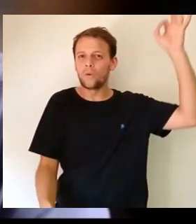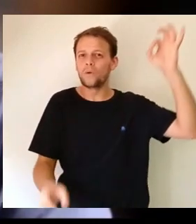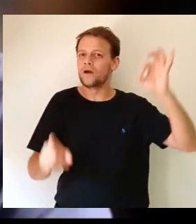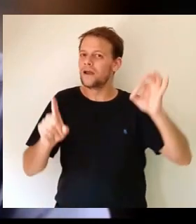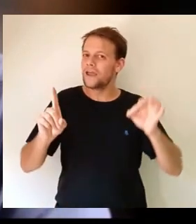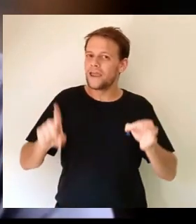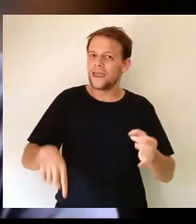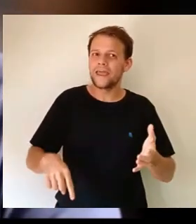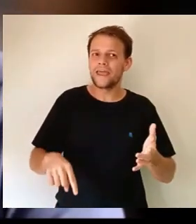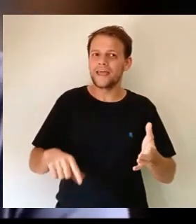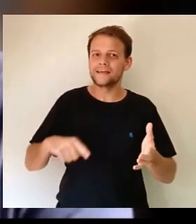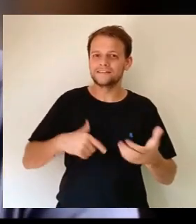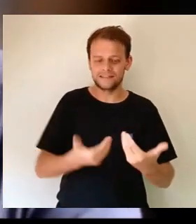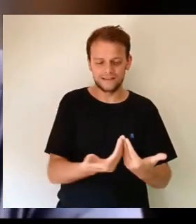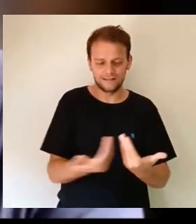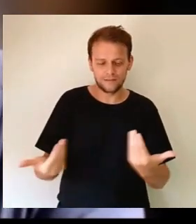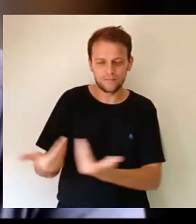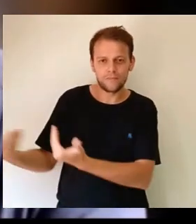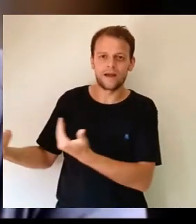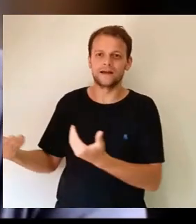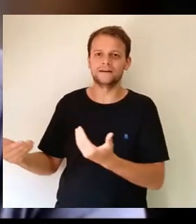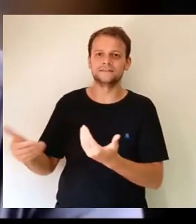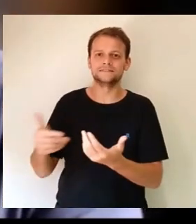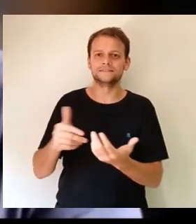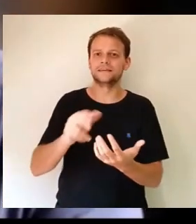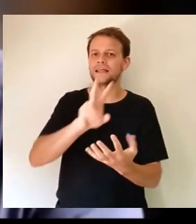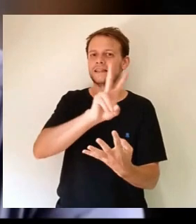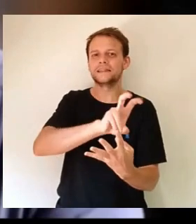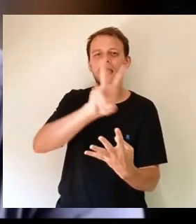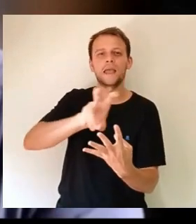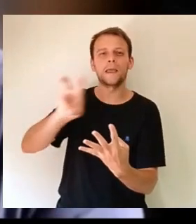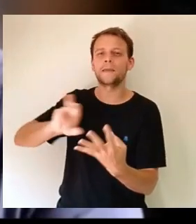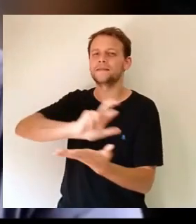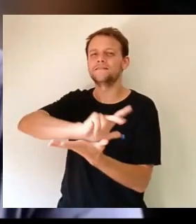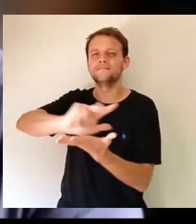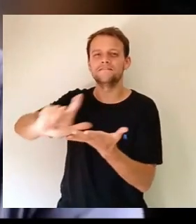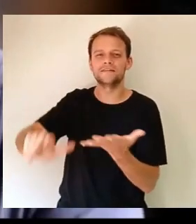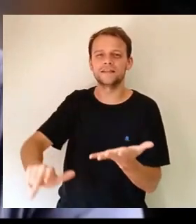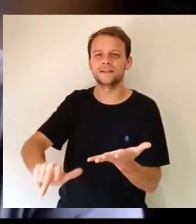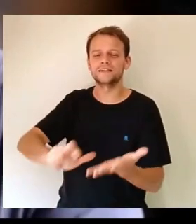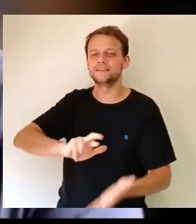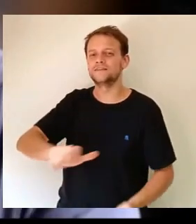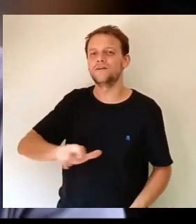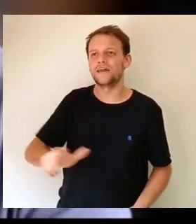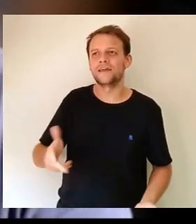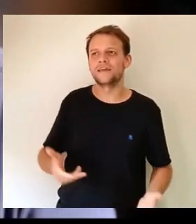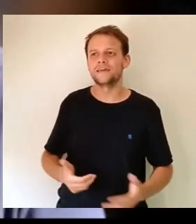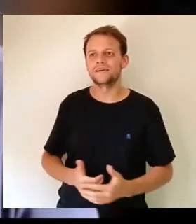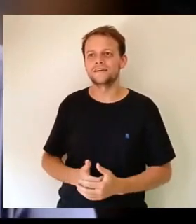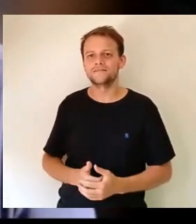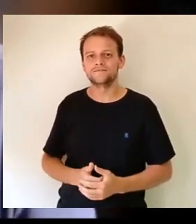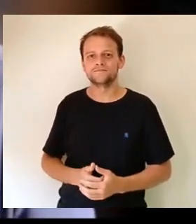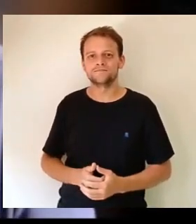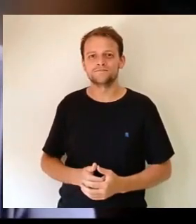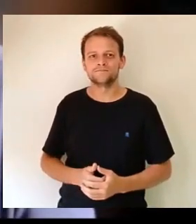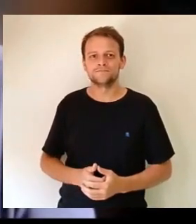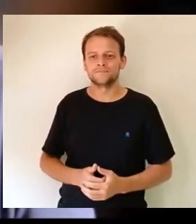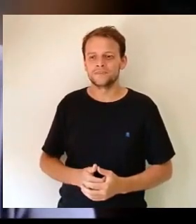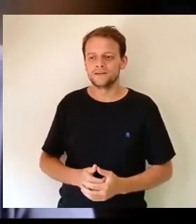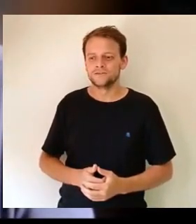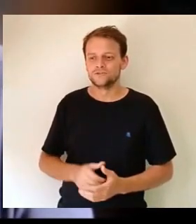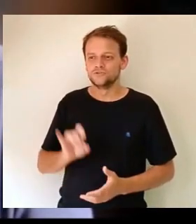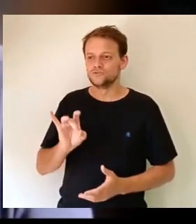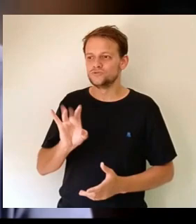e curtos, e são legais porque eles passam em diversos assuntos que não são. Não